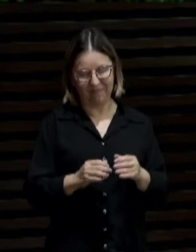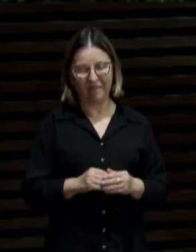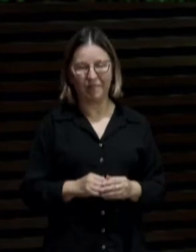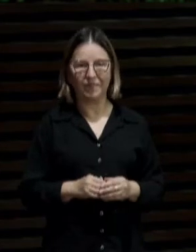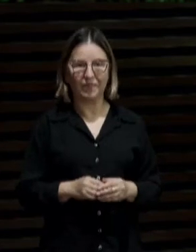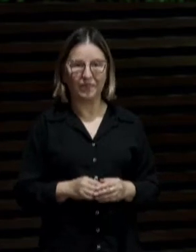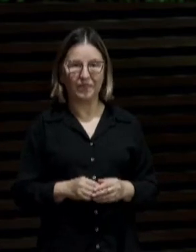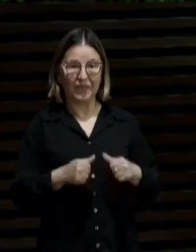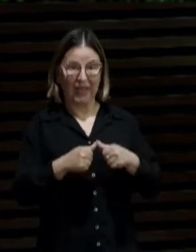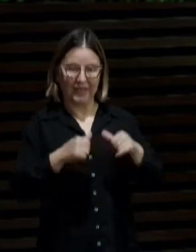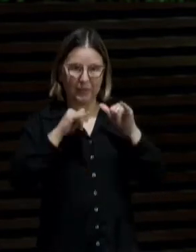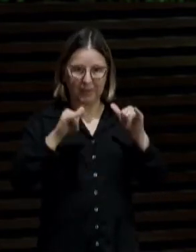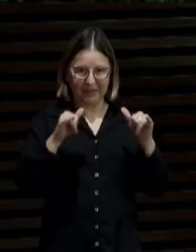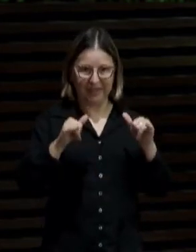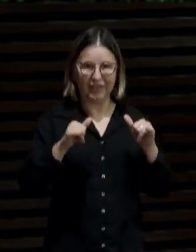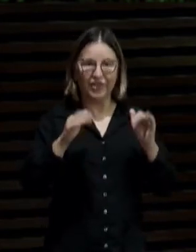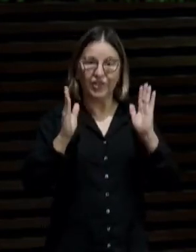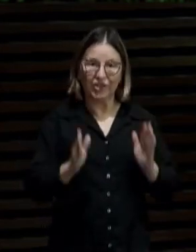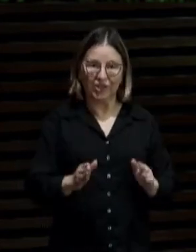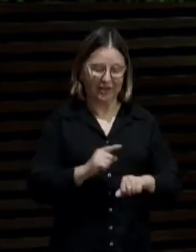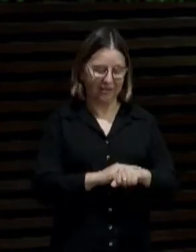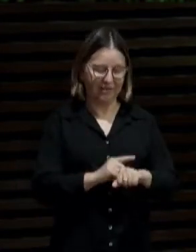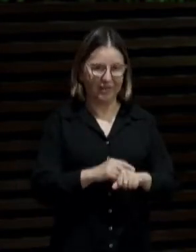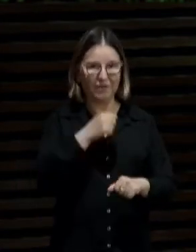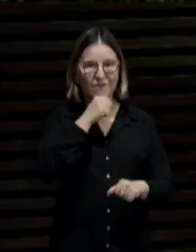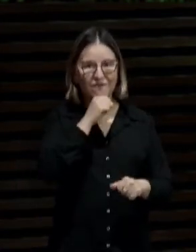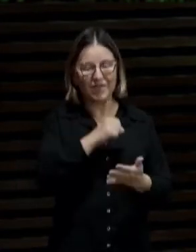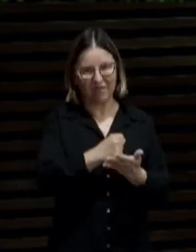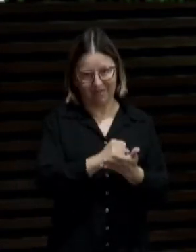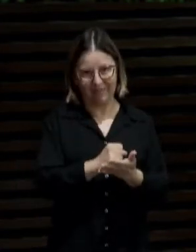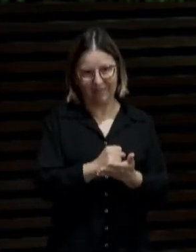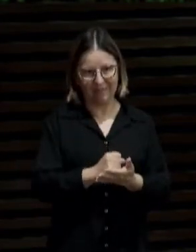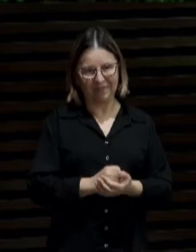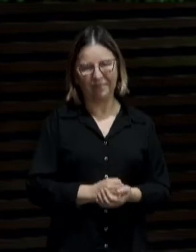Paulo. Por quê? Porque ela estava muito presente no Antigo Testamento.